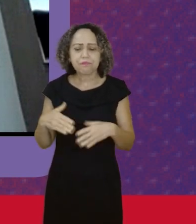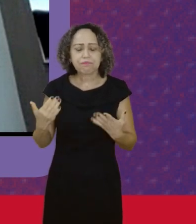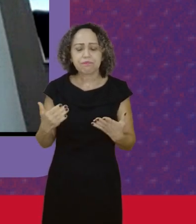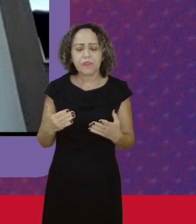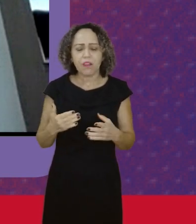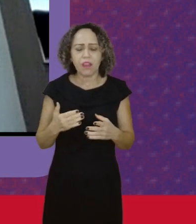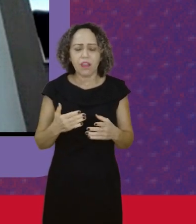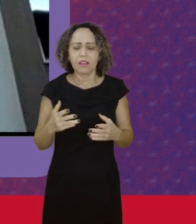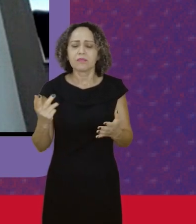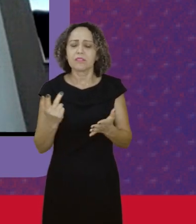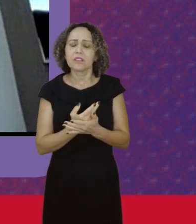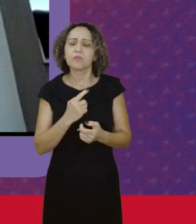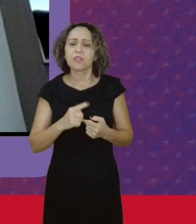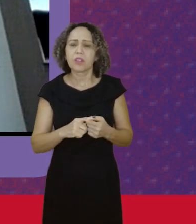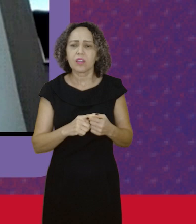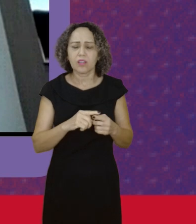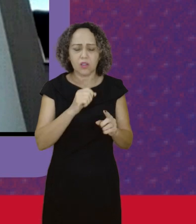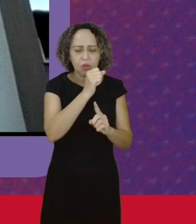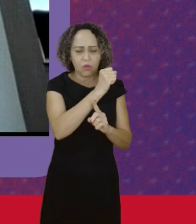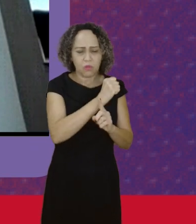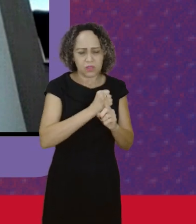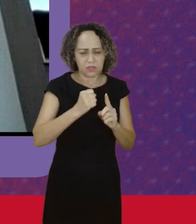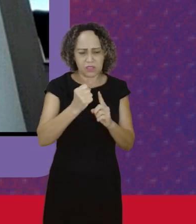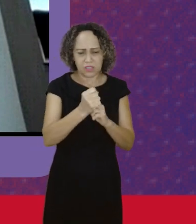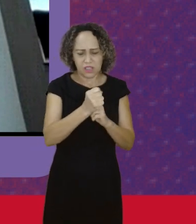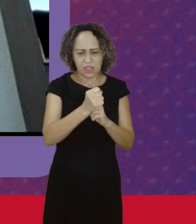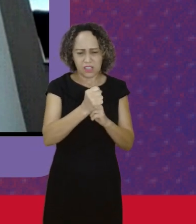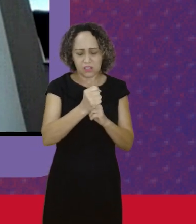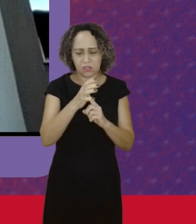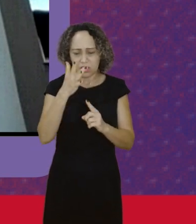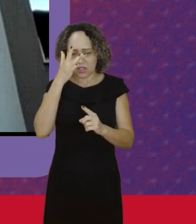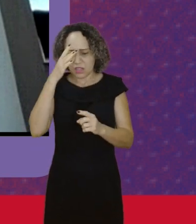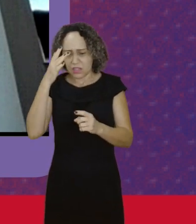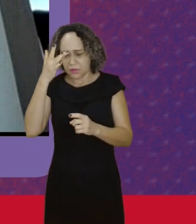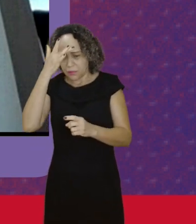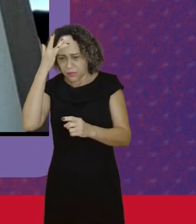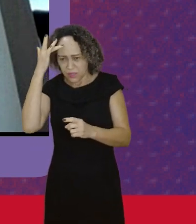desigual e ao mesmo tempo preconceituosa.